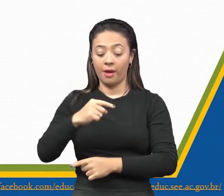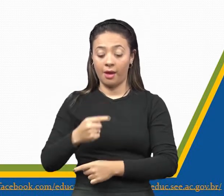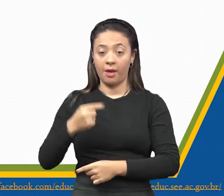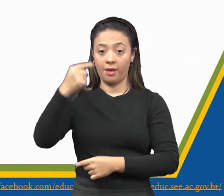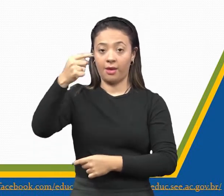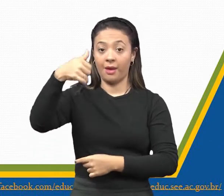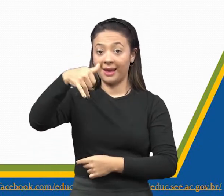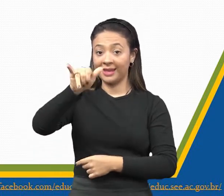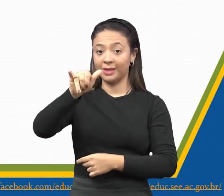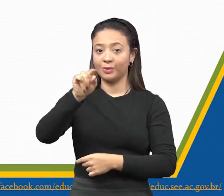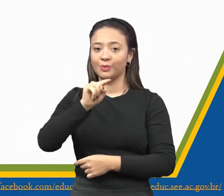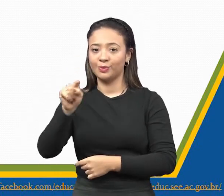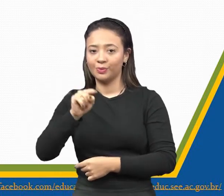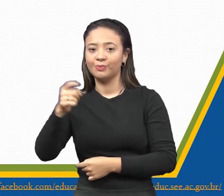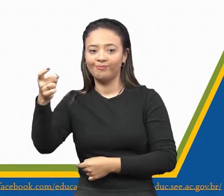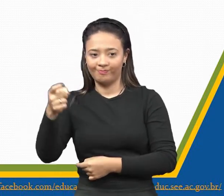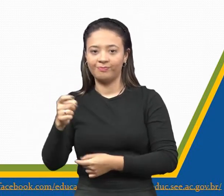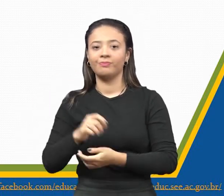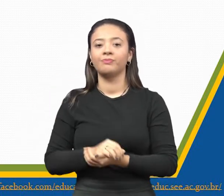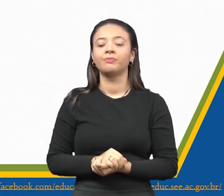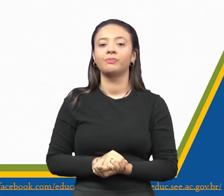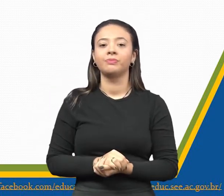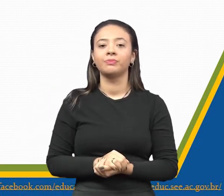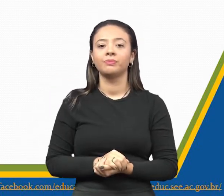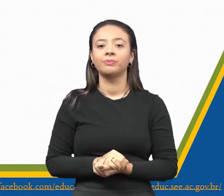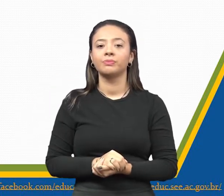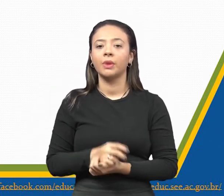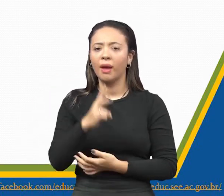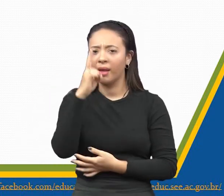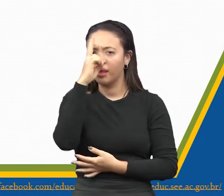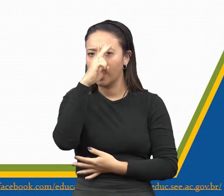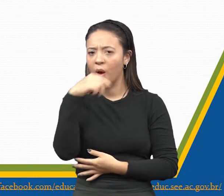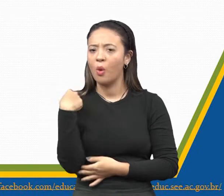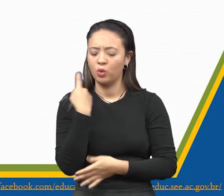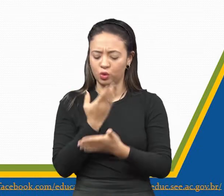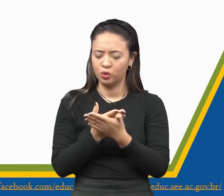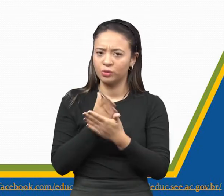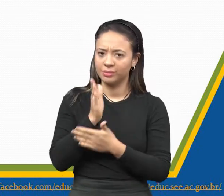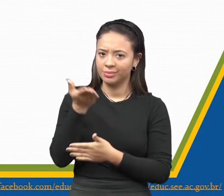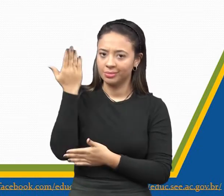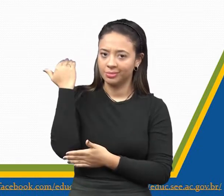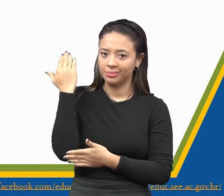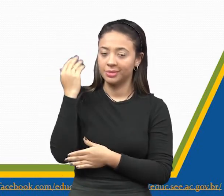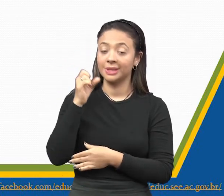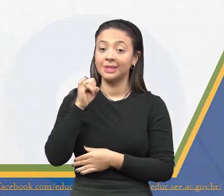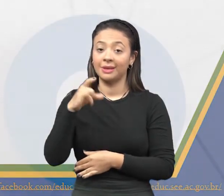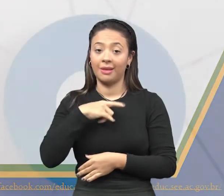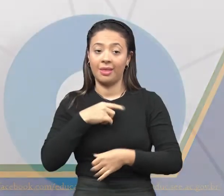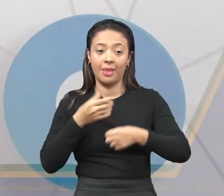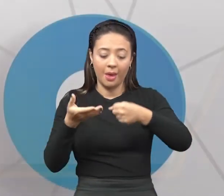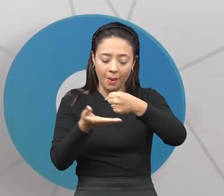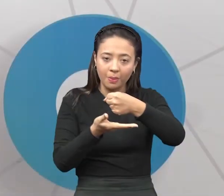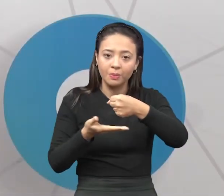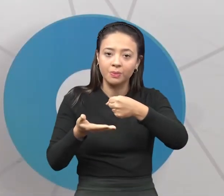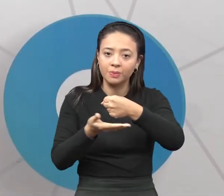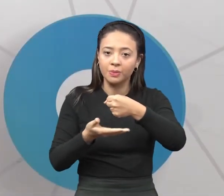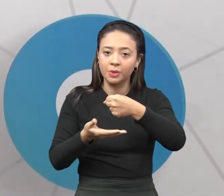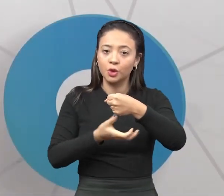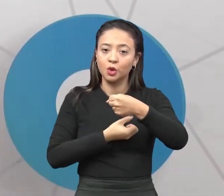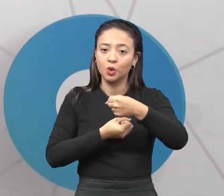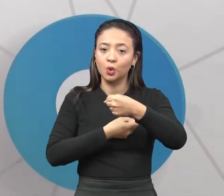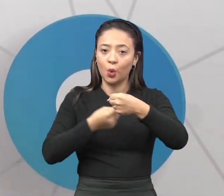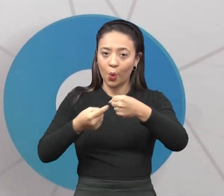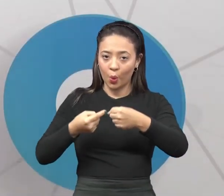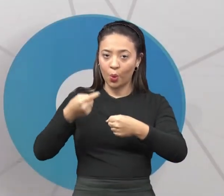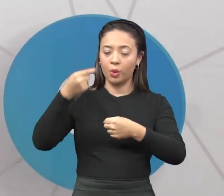é igual a x. Não esqueçam do conceito que vimos anteriormente, que quando eu tenho uma base elevada a